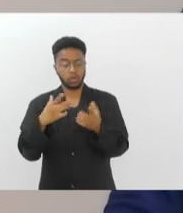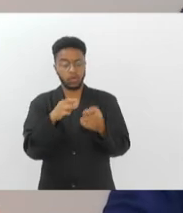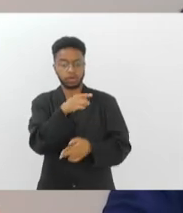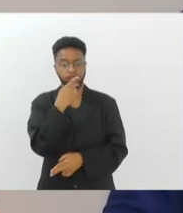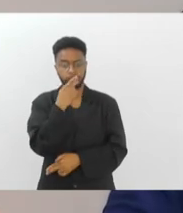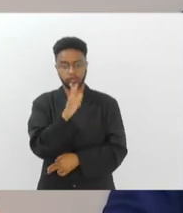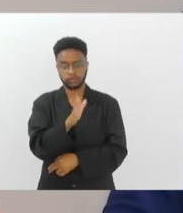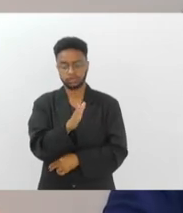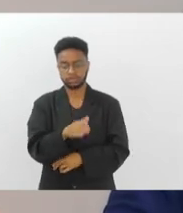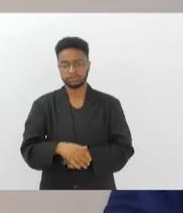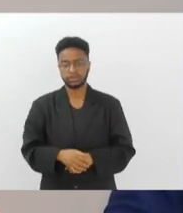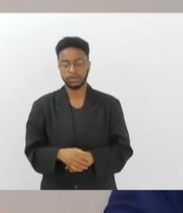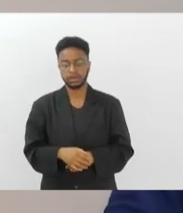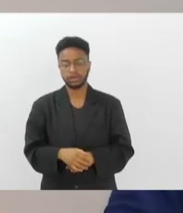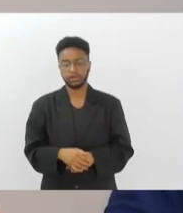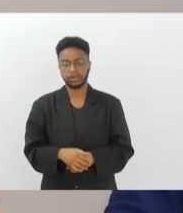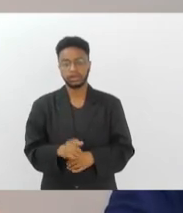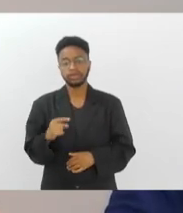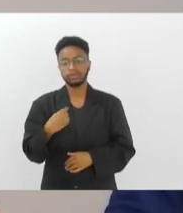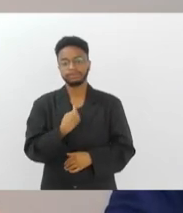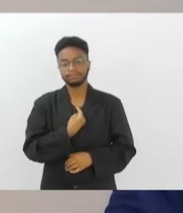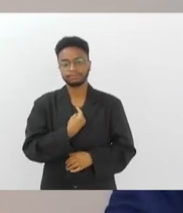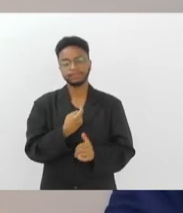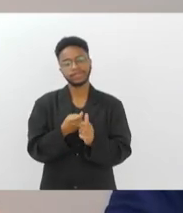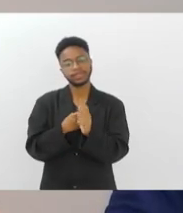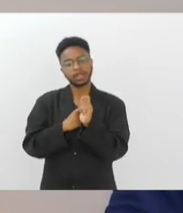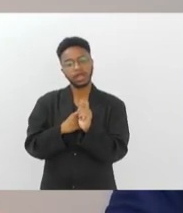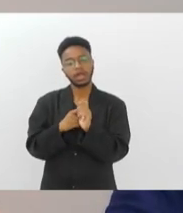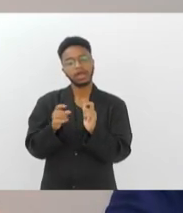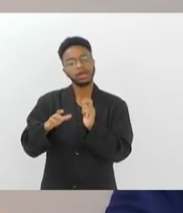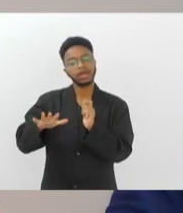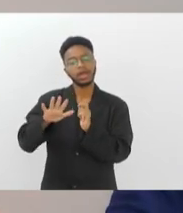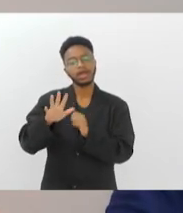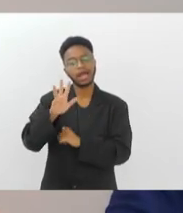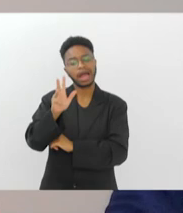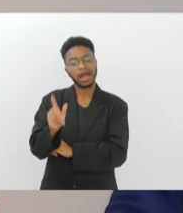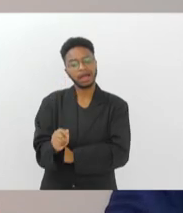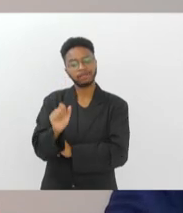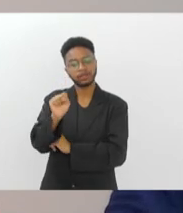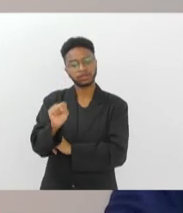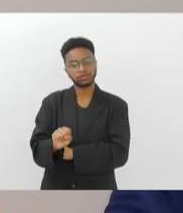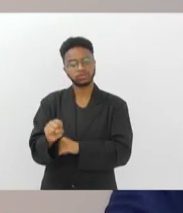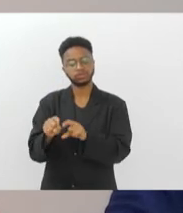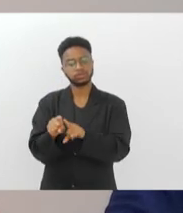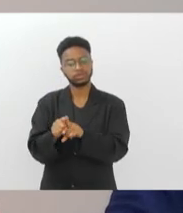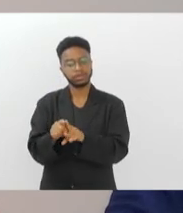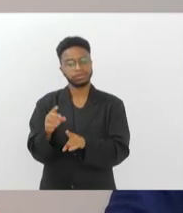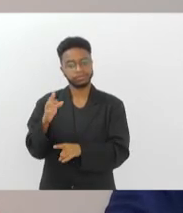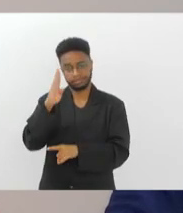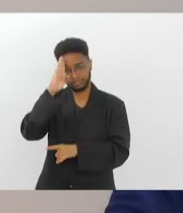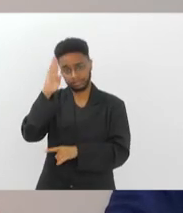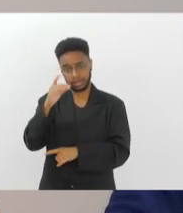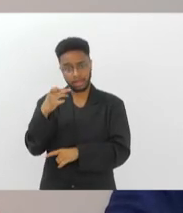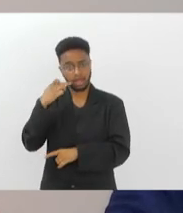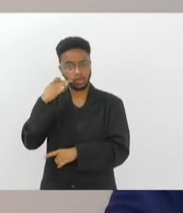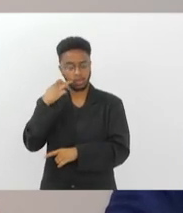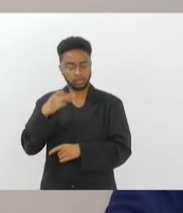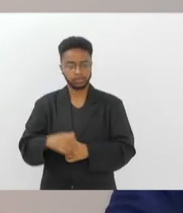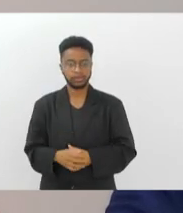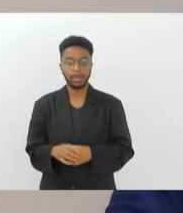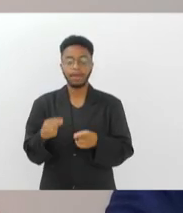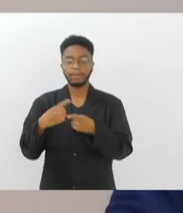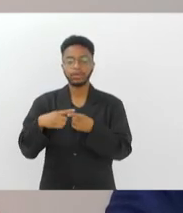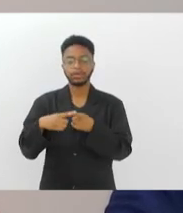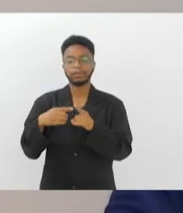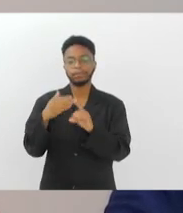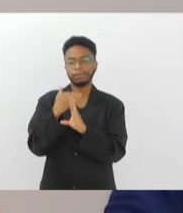destacou, muito ao continente sul-africano e, notadamente, a Angola. Desde o meio do século